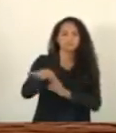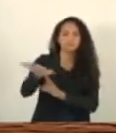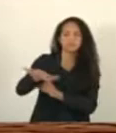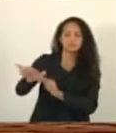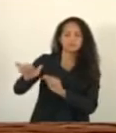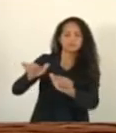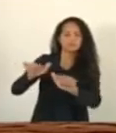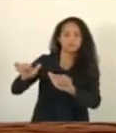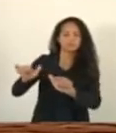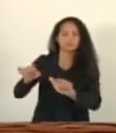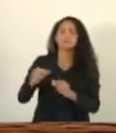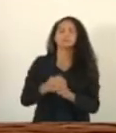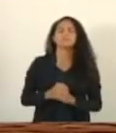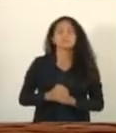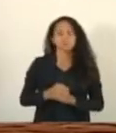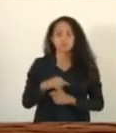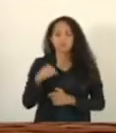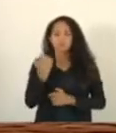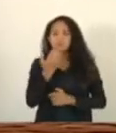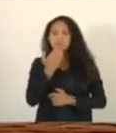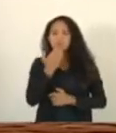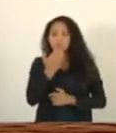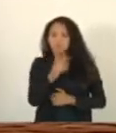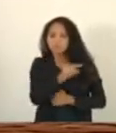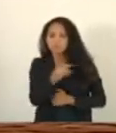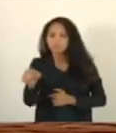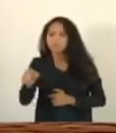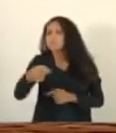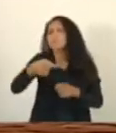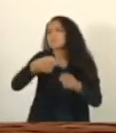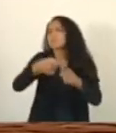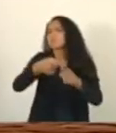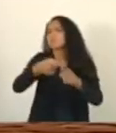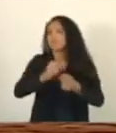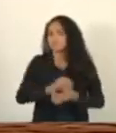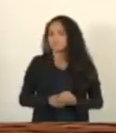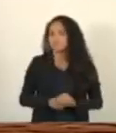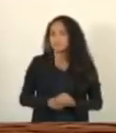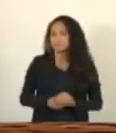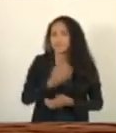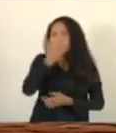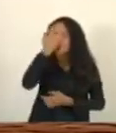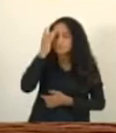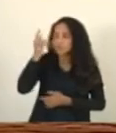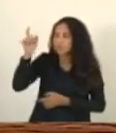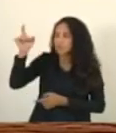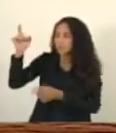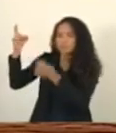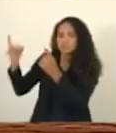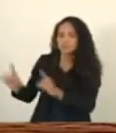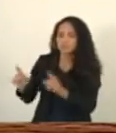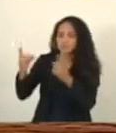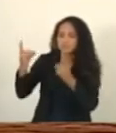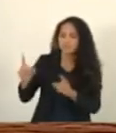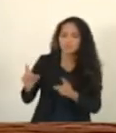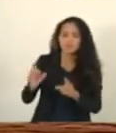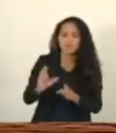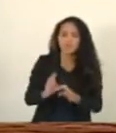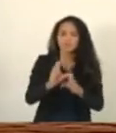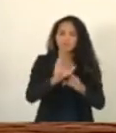nós estamos pedindo isso? É porque isso é uma reivindicação das pessoas com deficiência, do Conselho